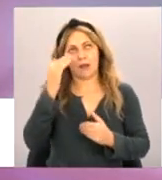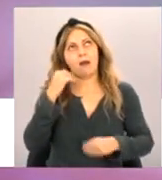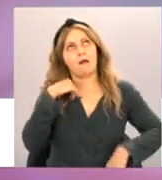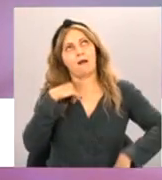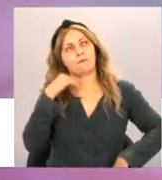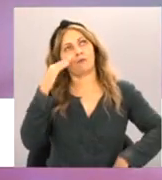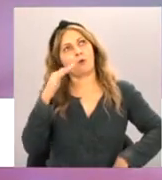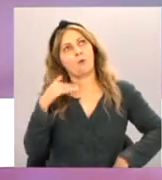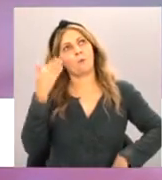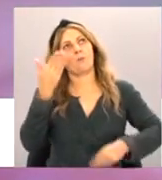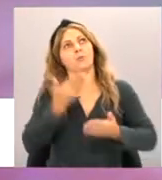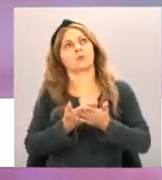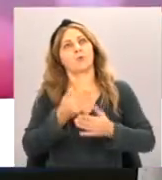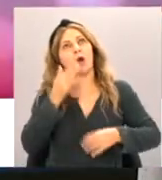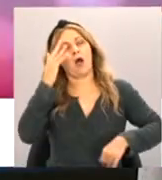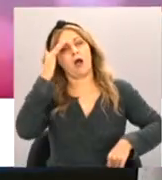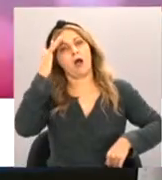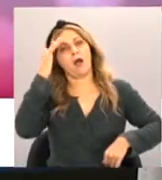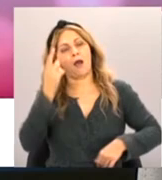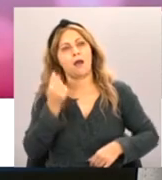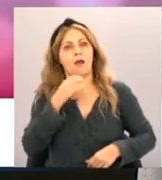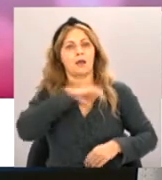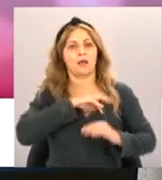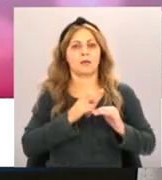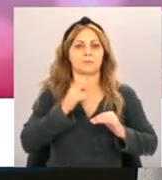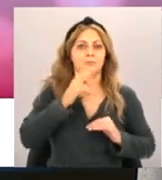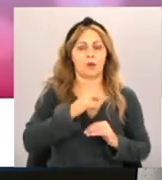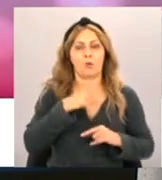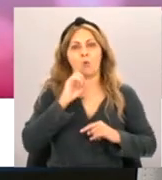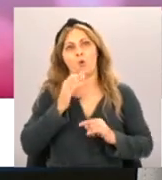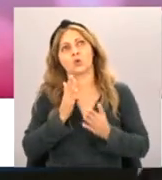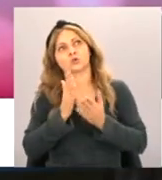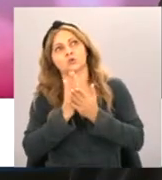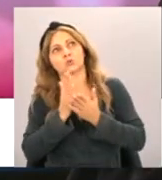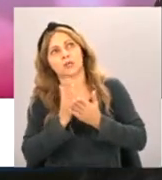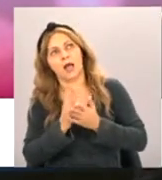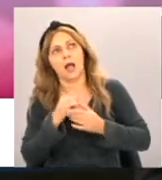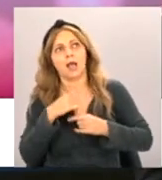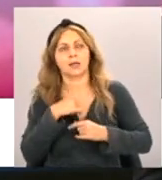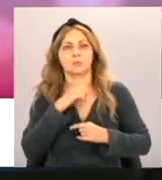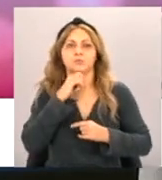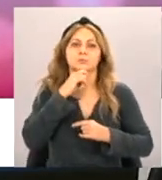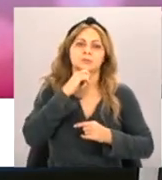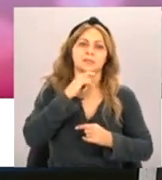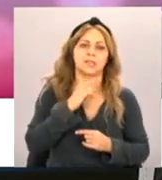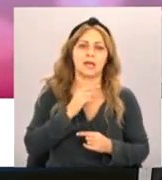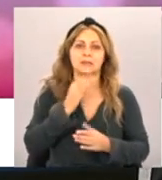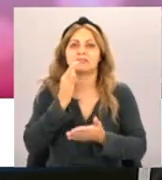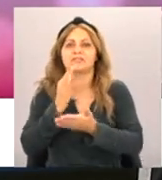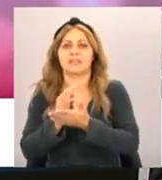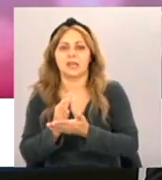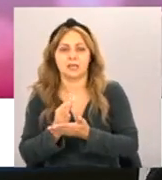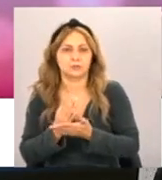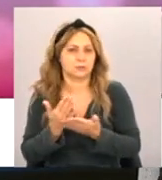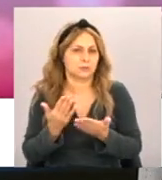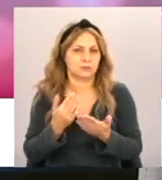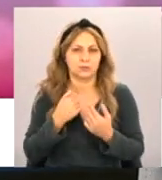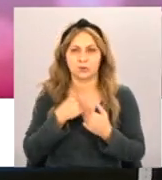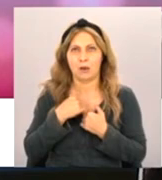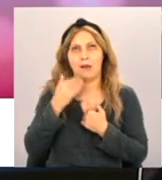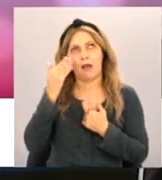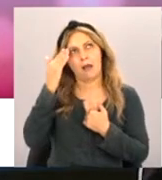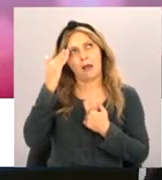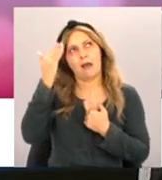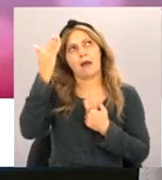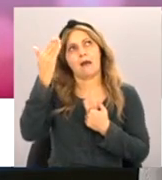mínimo nacional ou estudar equacionar a reposição de 4 feriados ao estudar a equacionar descongelamento das pessoas que não tinha acontecido nada e